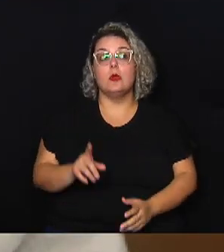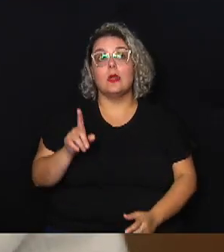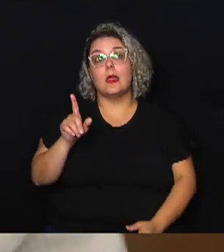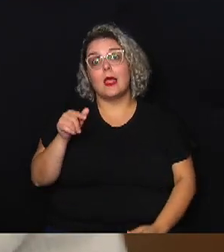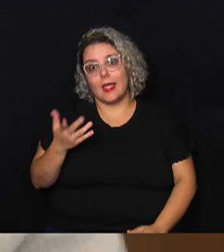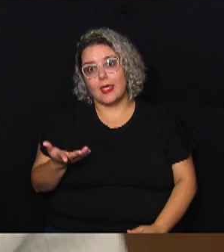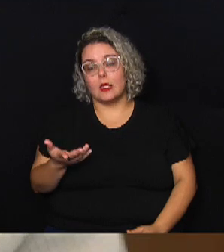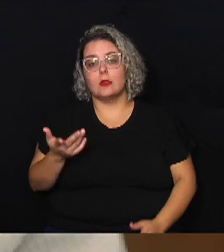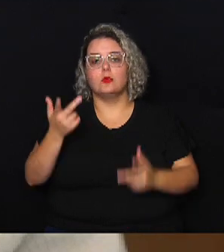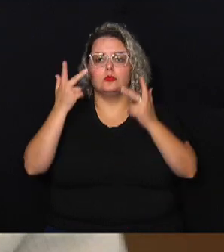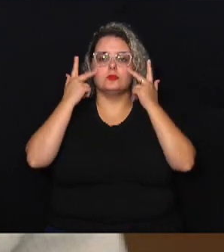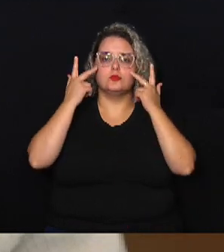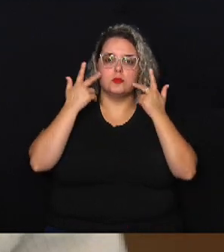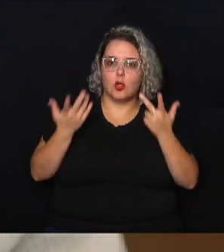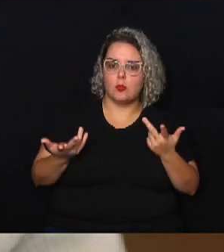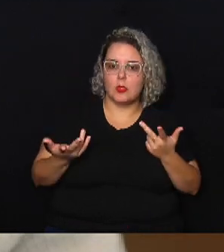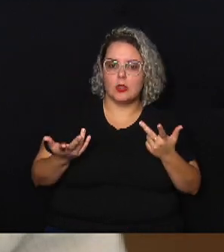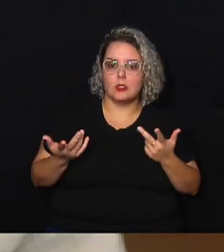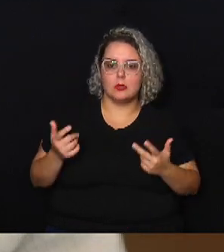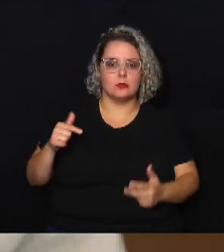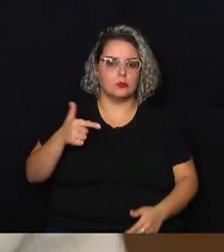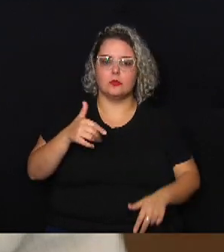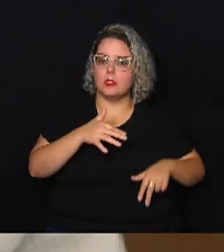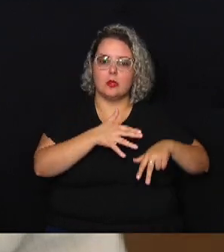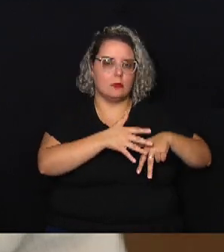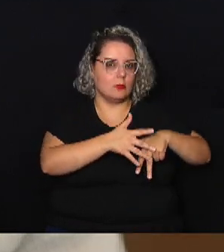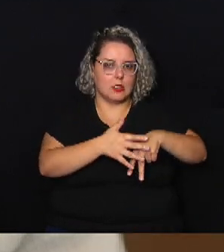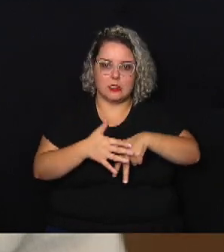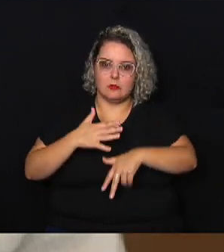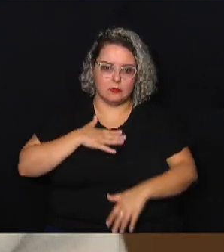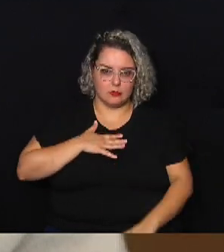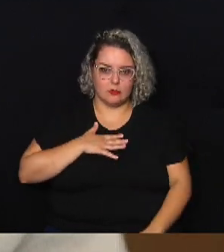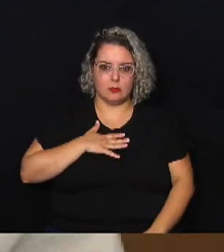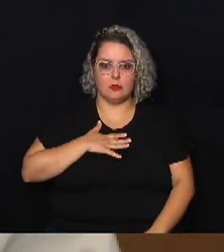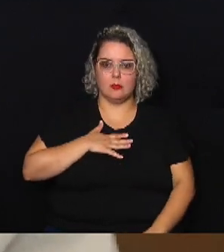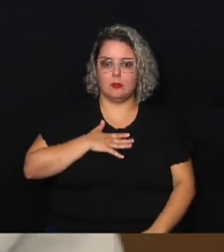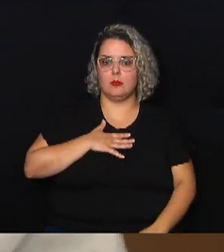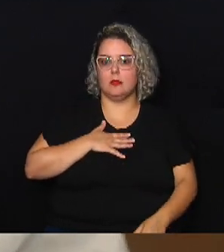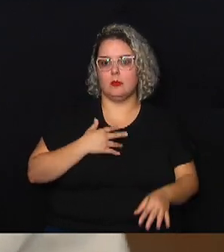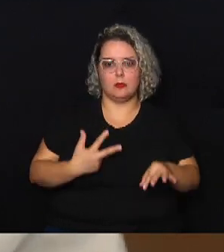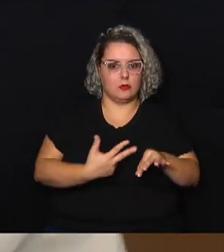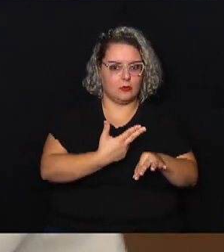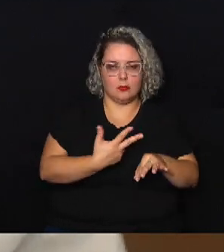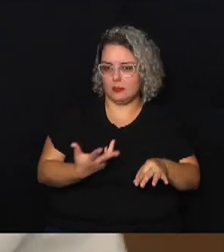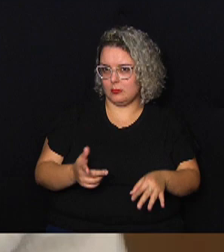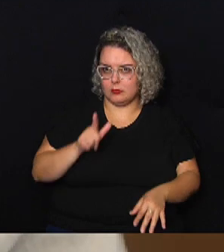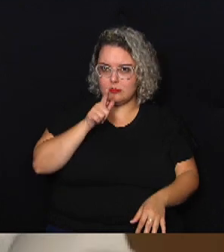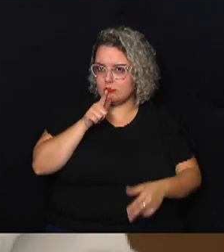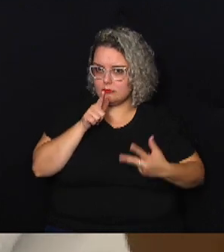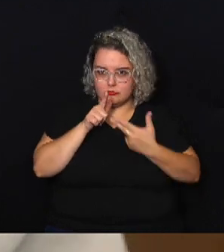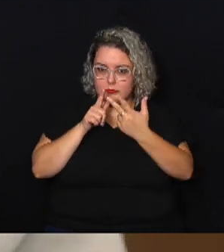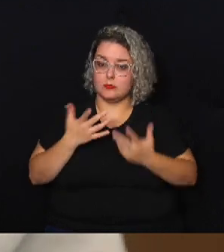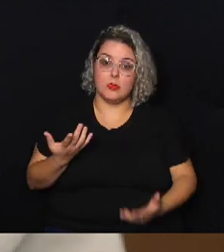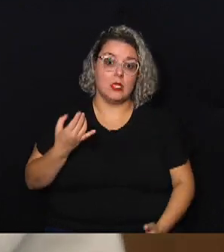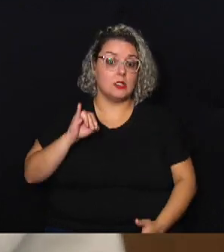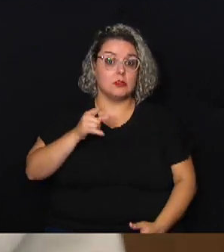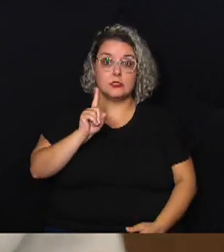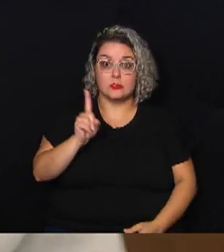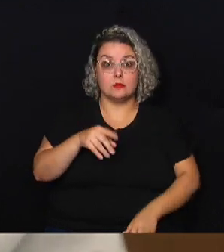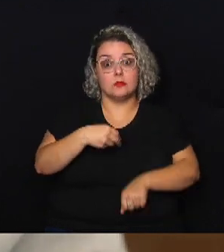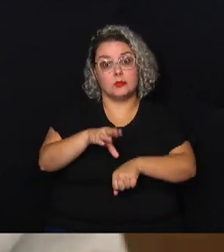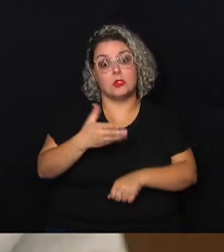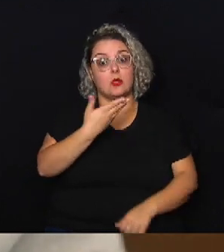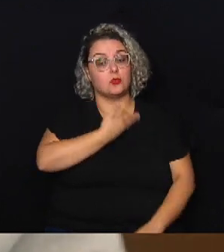Eu geralmente não vem paciente para mim para fazer cirurgia íntima, diretamente fazer cirurgia íntima, se não for indicado de algum